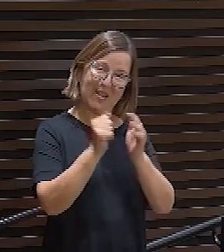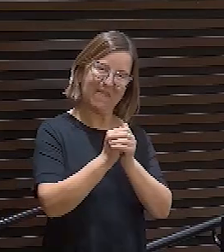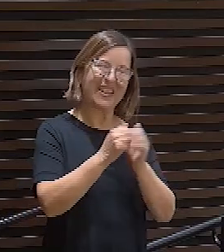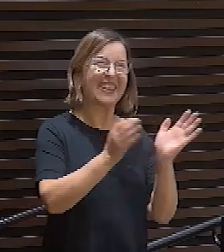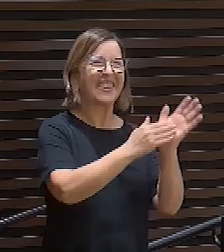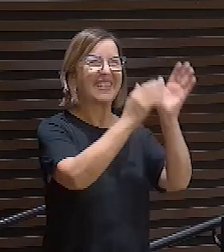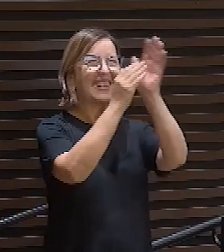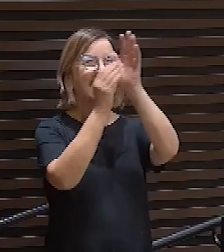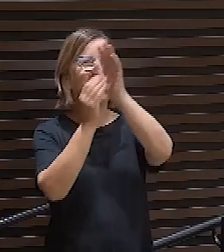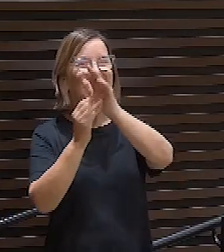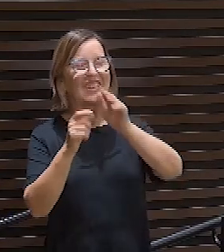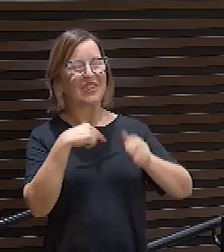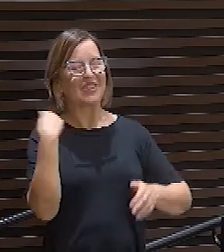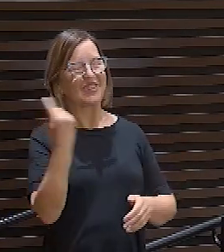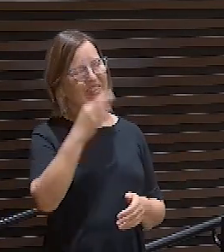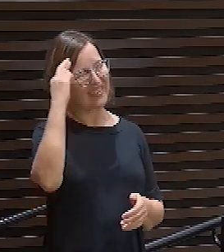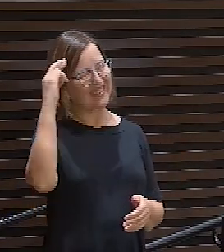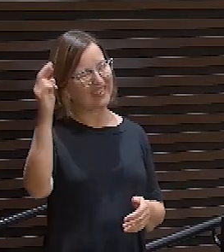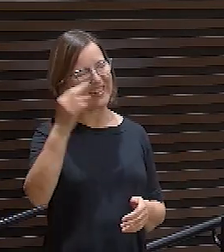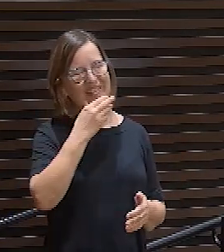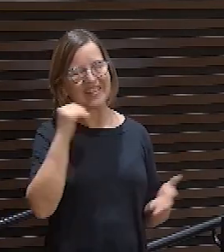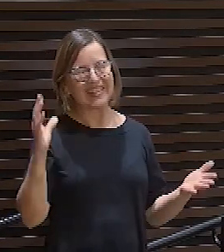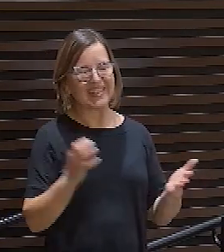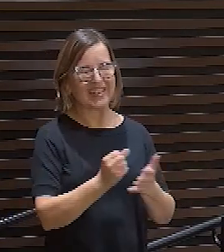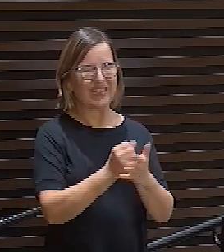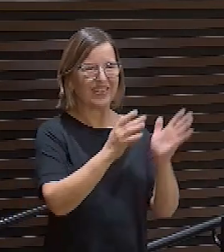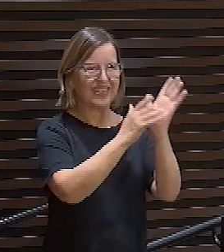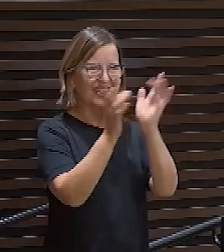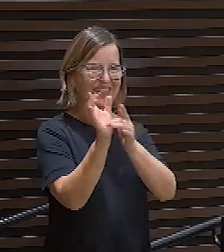Louvado seja o nosso Senhor e Salvador Jesus Cristo.